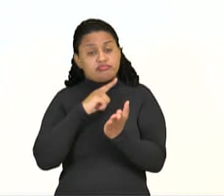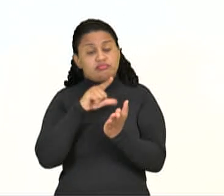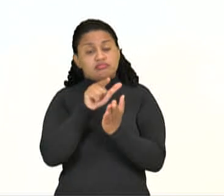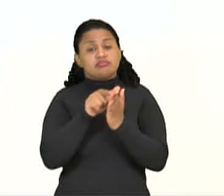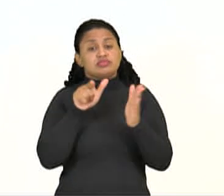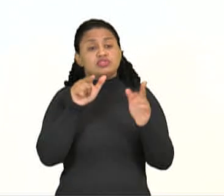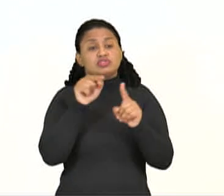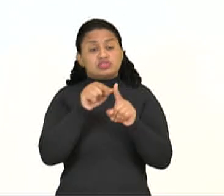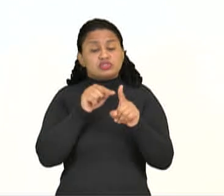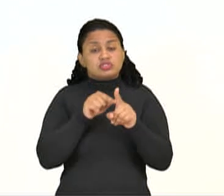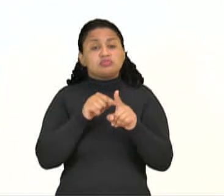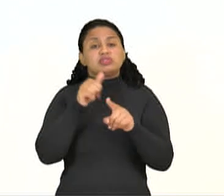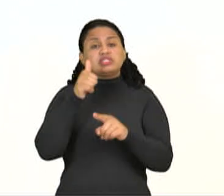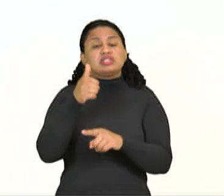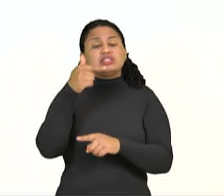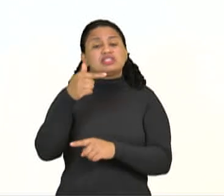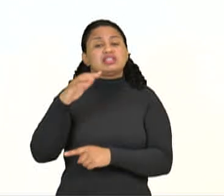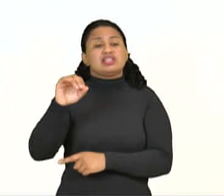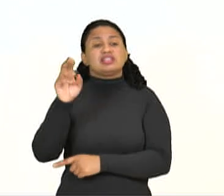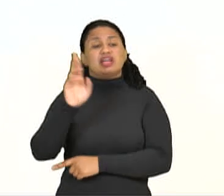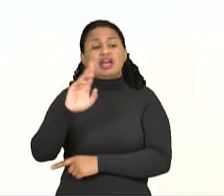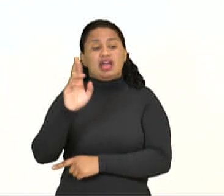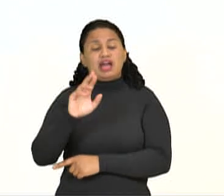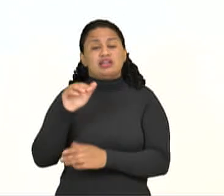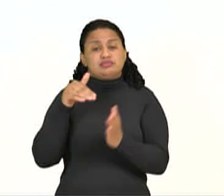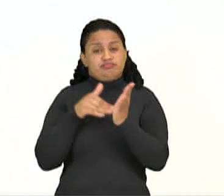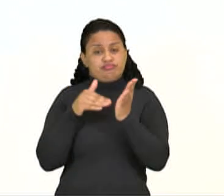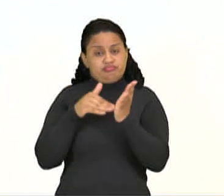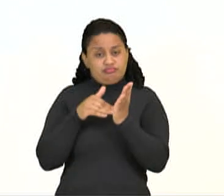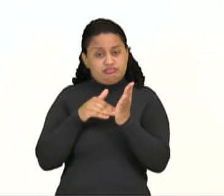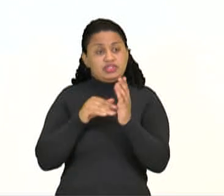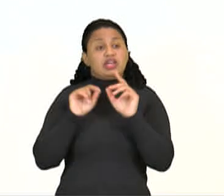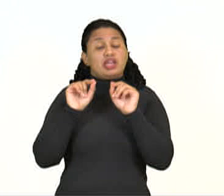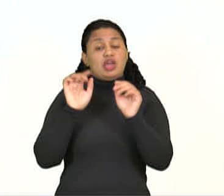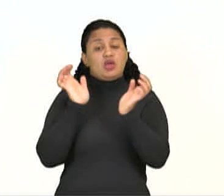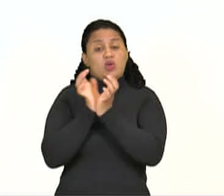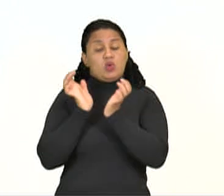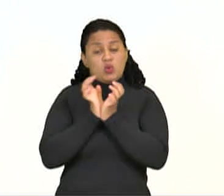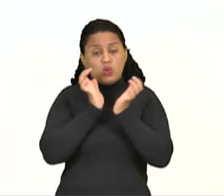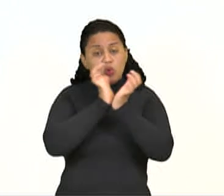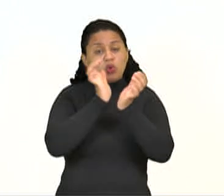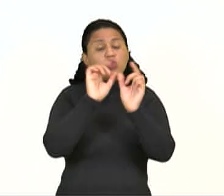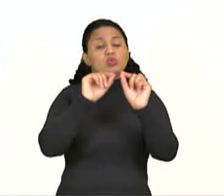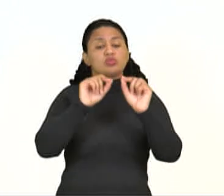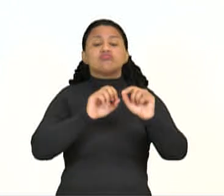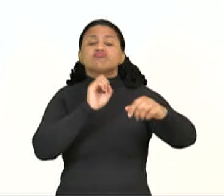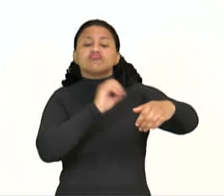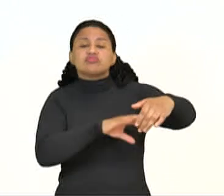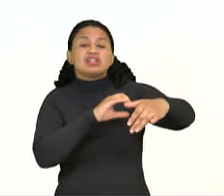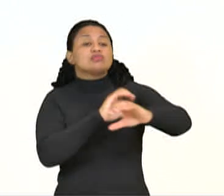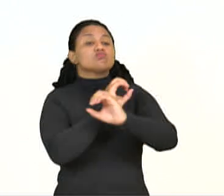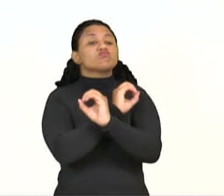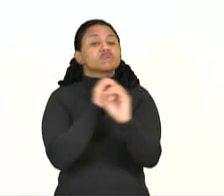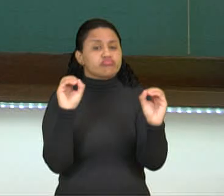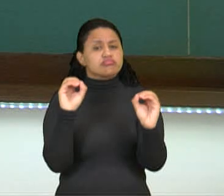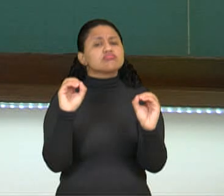de pelo menos R$ 170,00 e é aplicada por equipes do programa Lixo